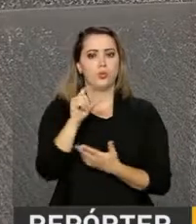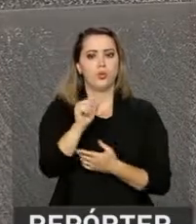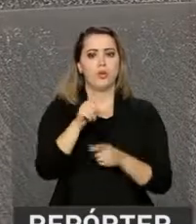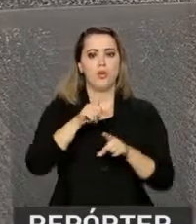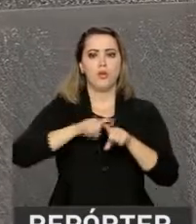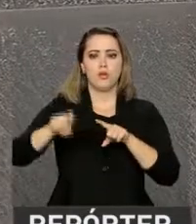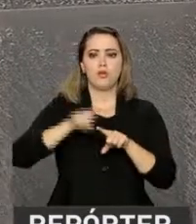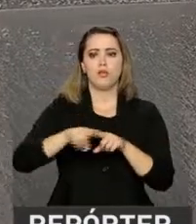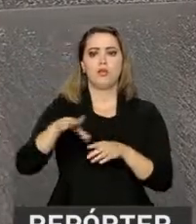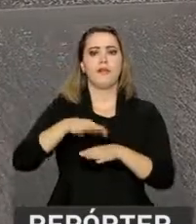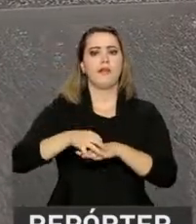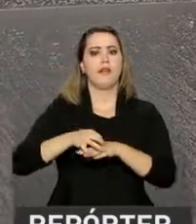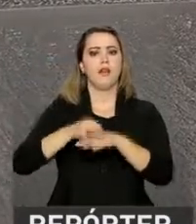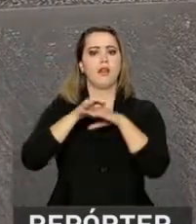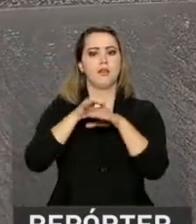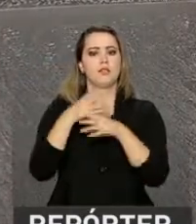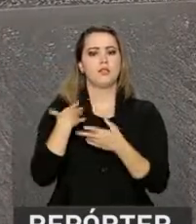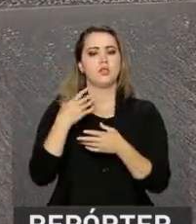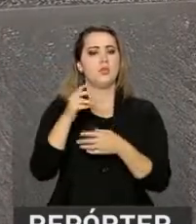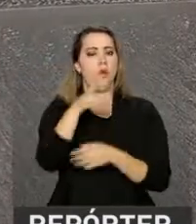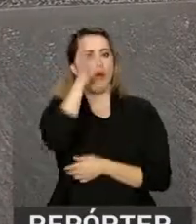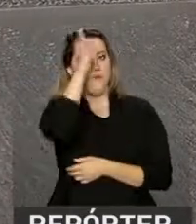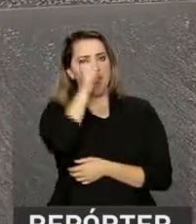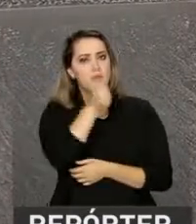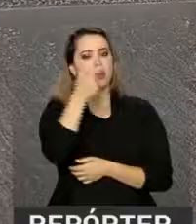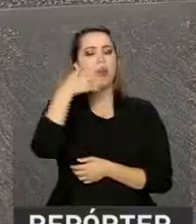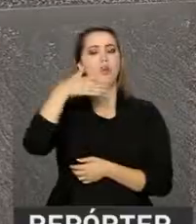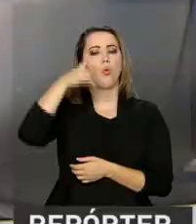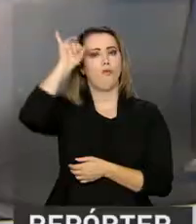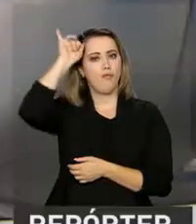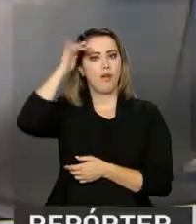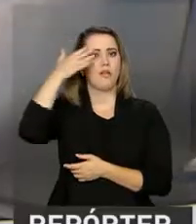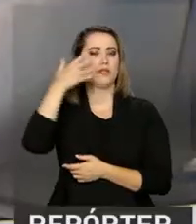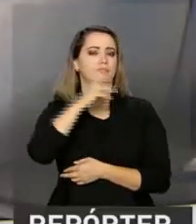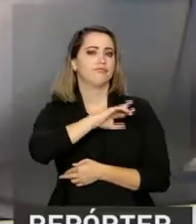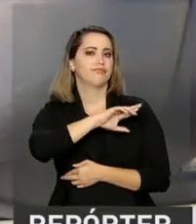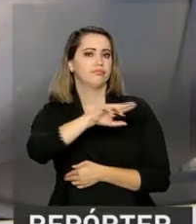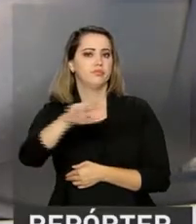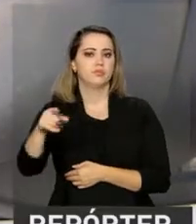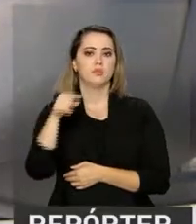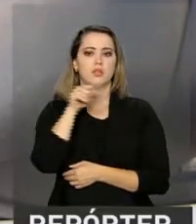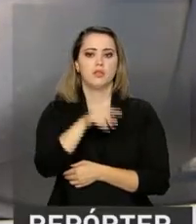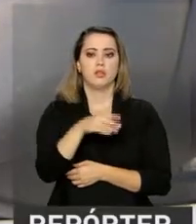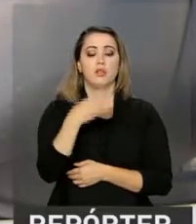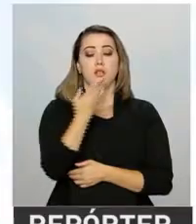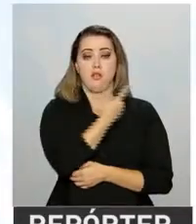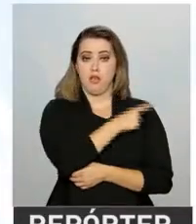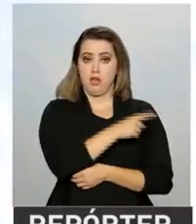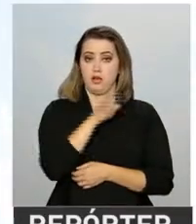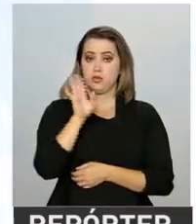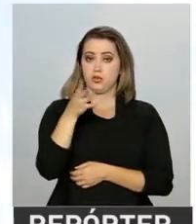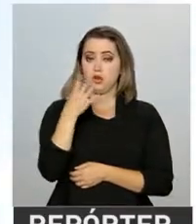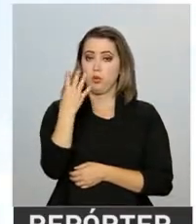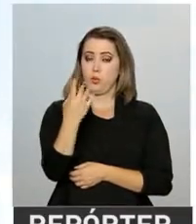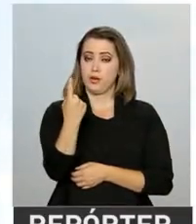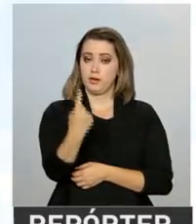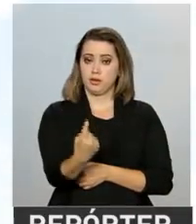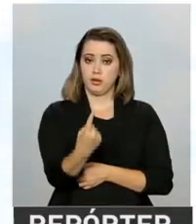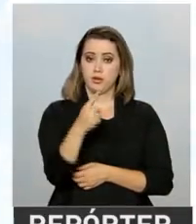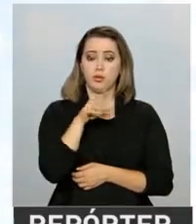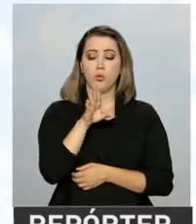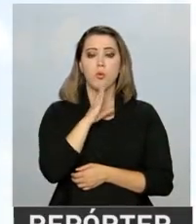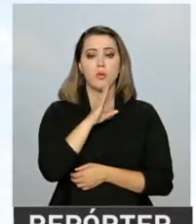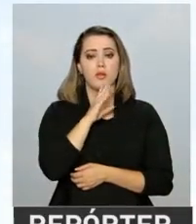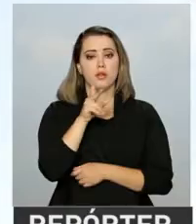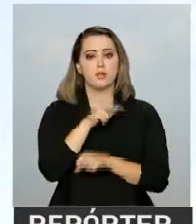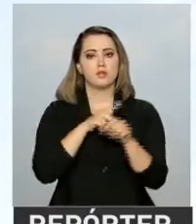frigorífico. Carne de frango, carne de gado. Com 41 anos nas estradas, José Carlos conhece o